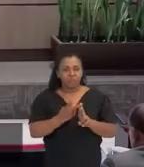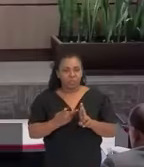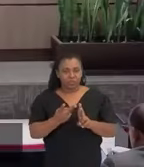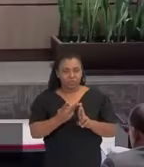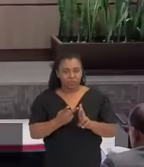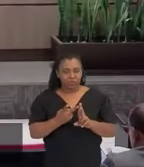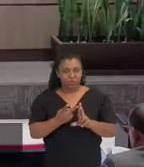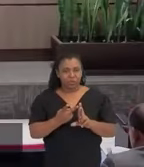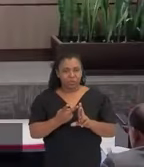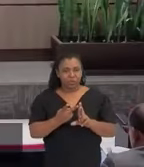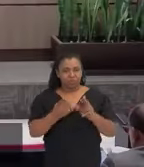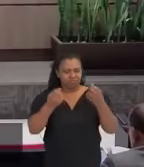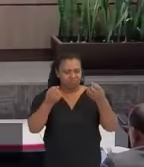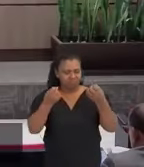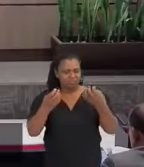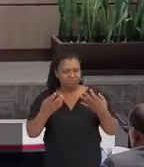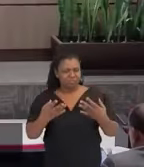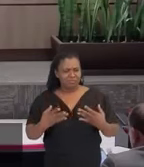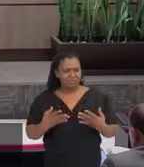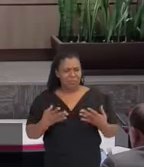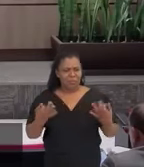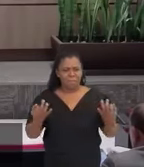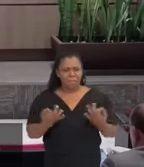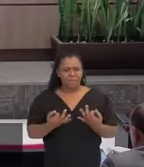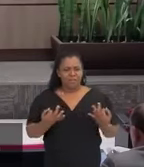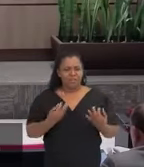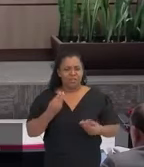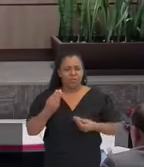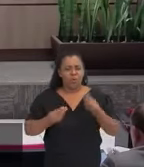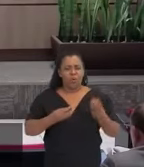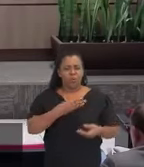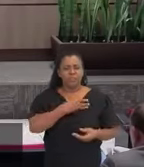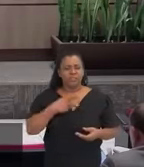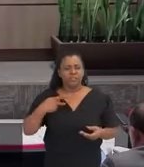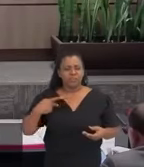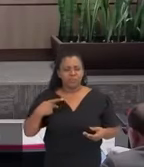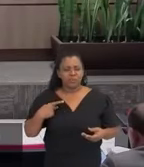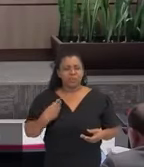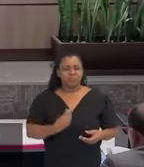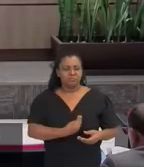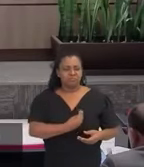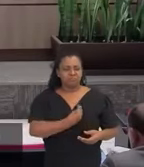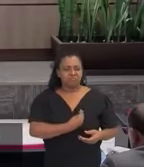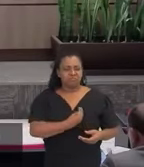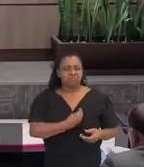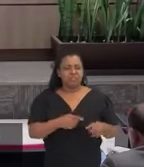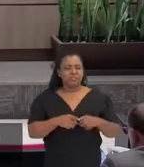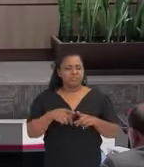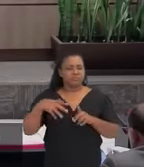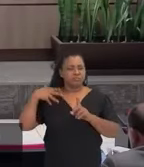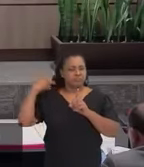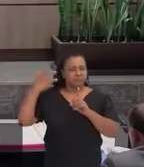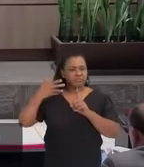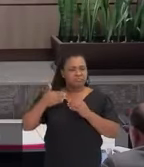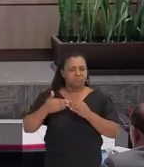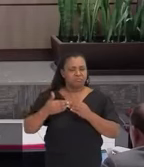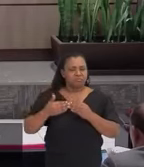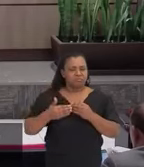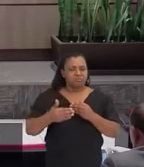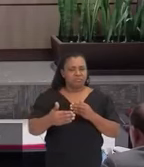que explicou muito bem o que nós já temos no Ministério Público do Trabalho, e com a palestra que se seguirá daqui a